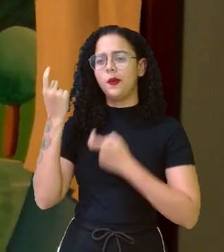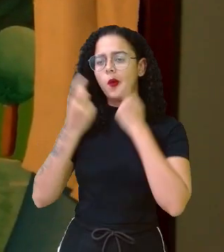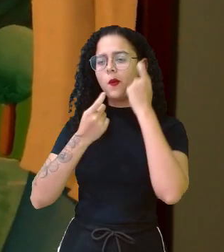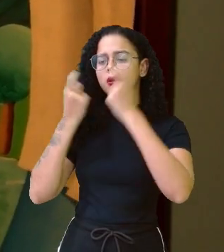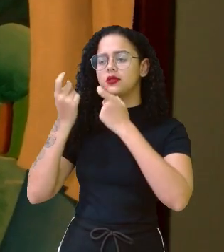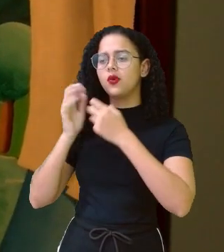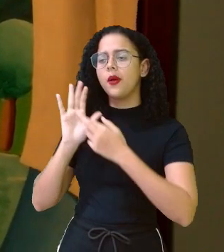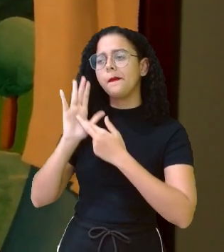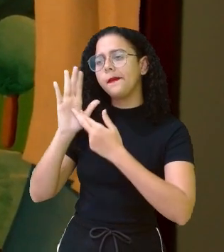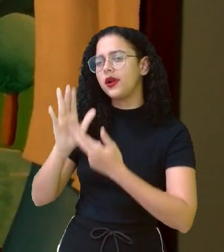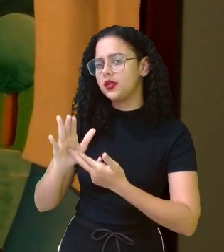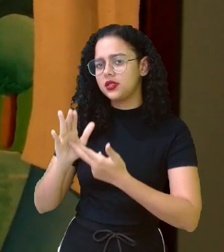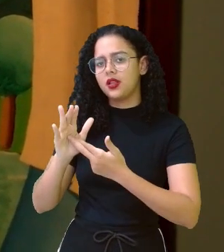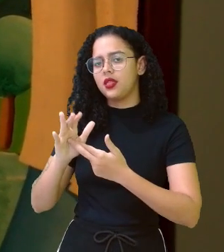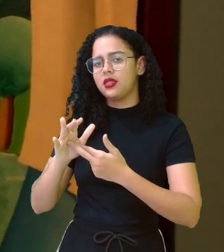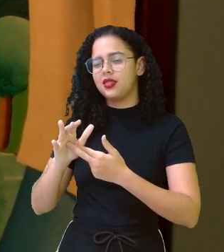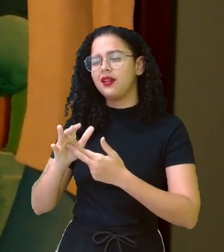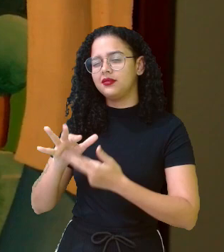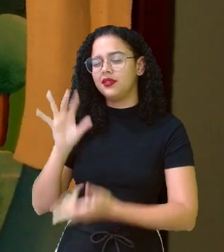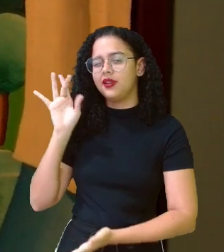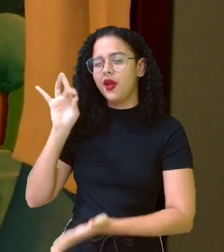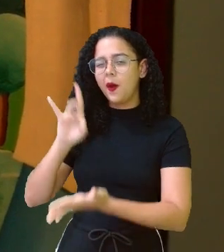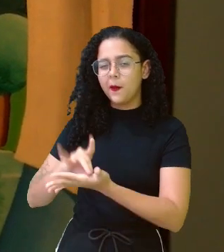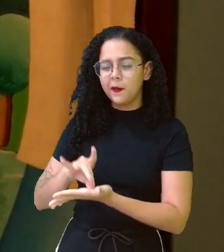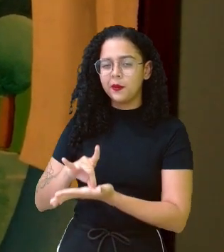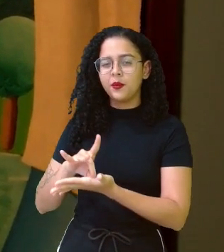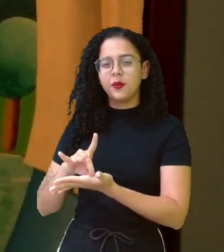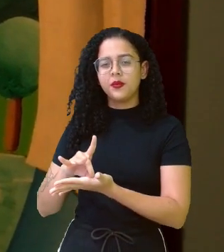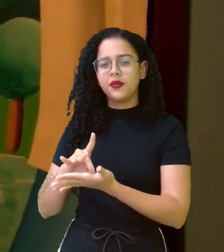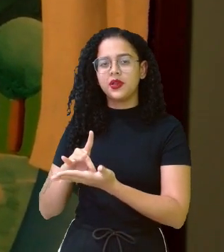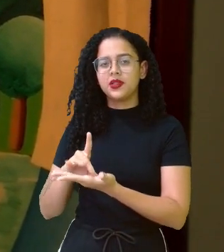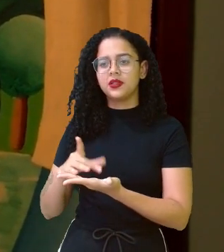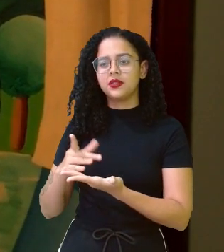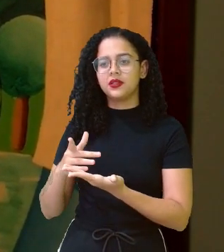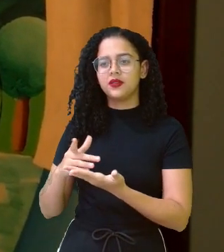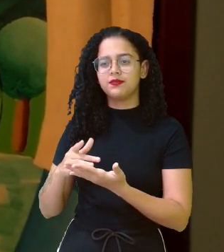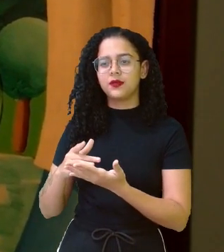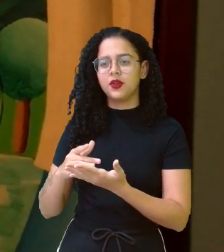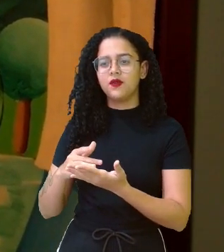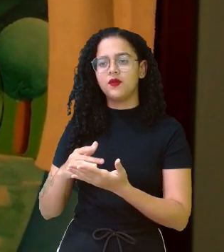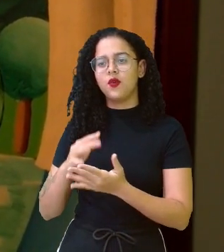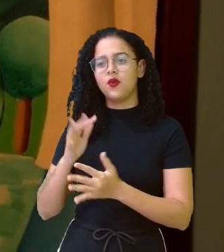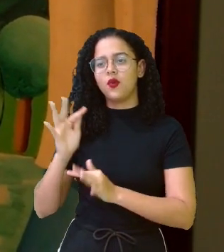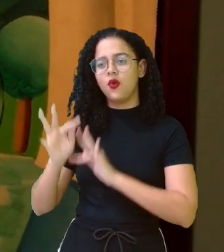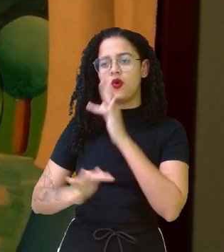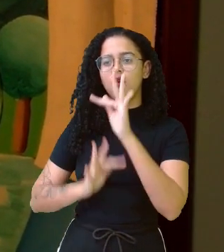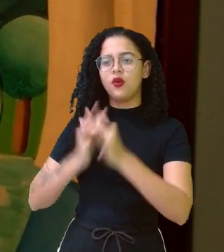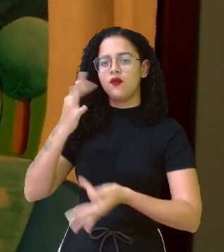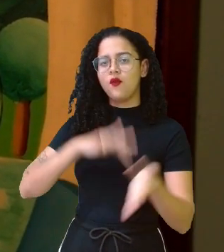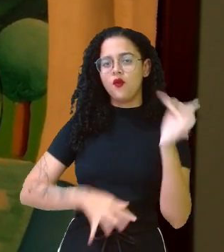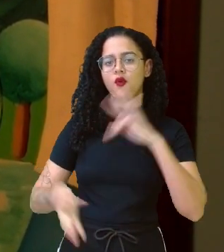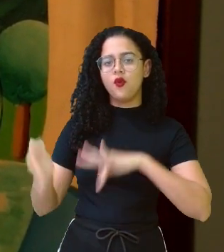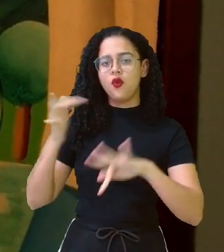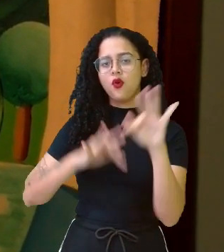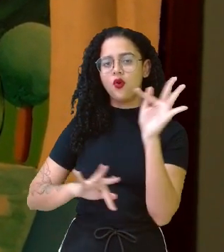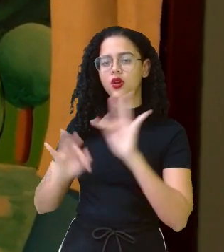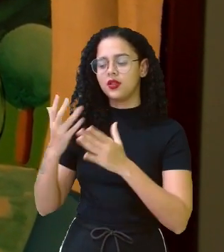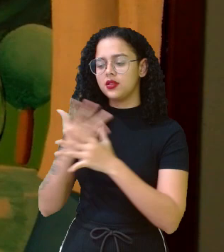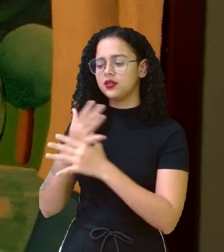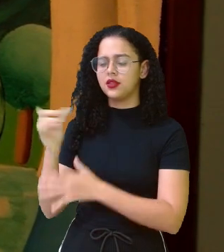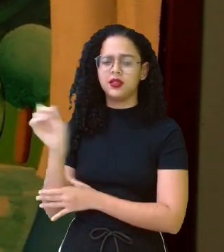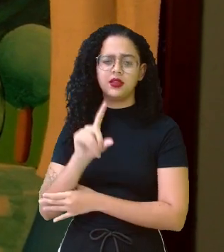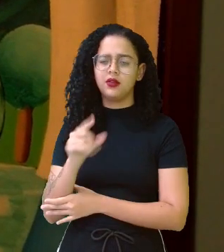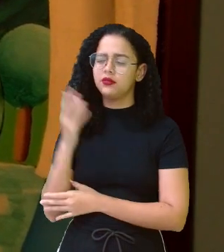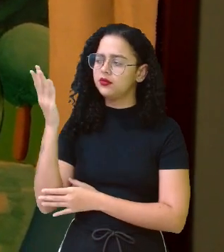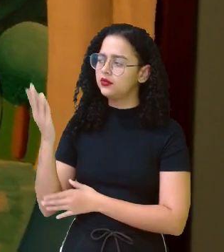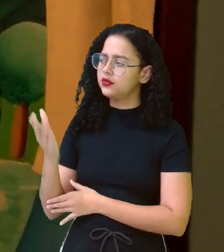representar necessariamente uma representação folclórica, uma representação da cidade. Não. Aqui é